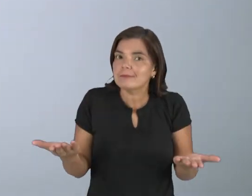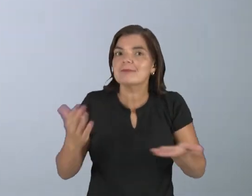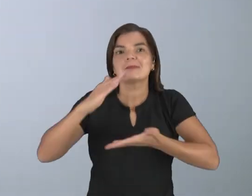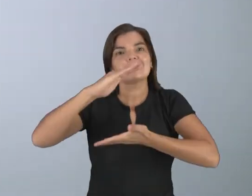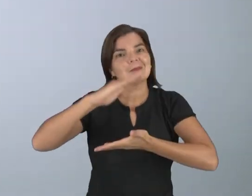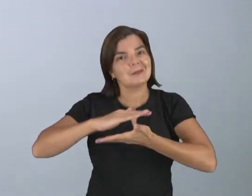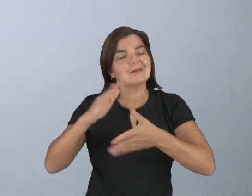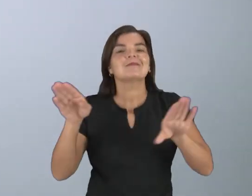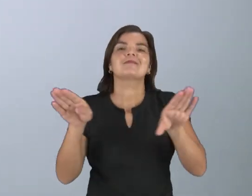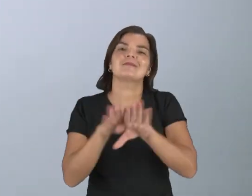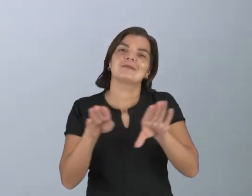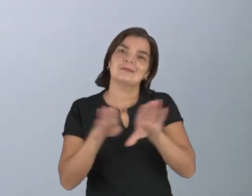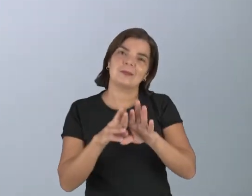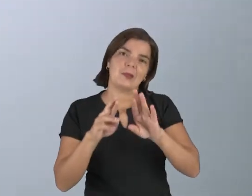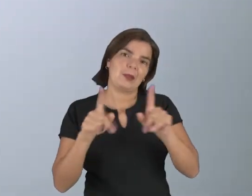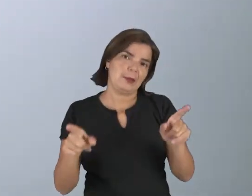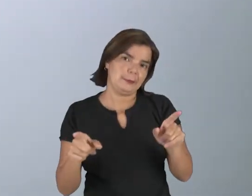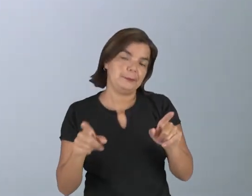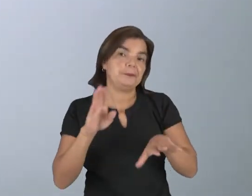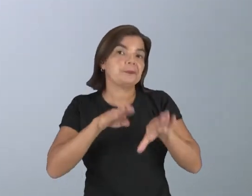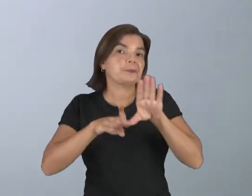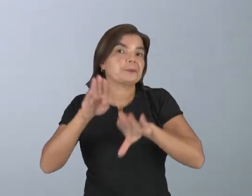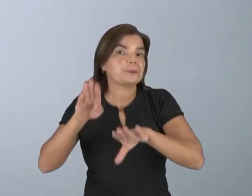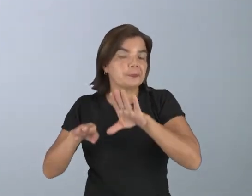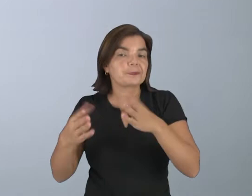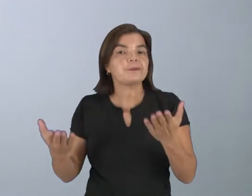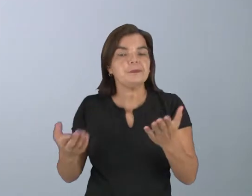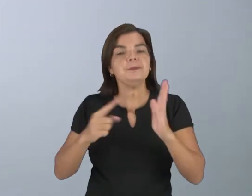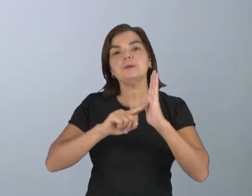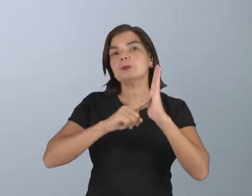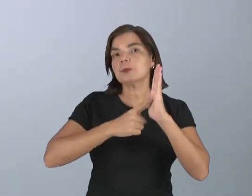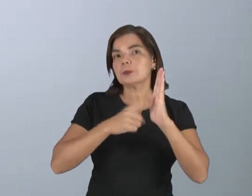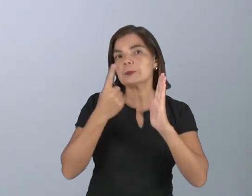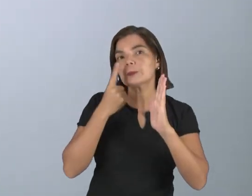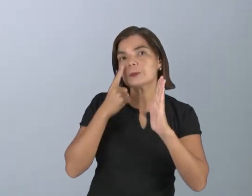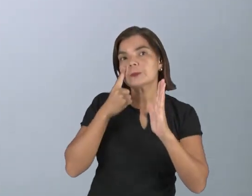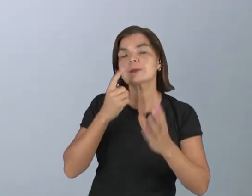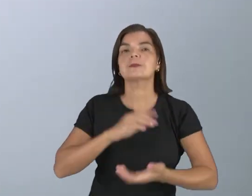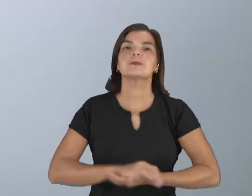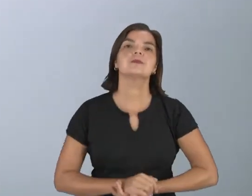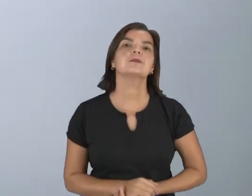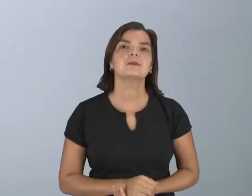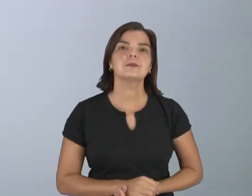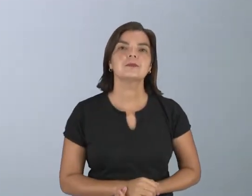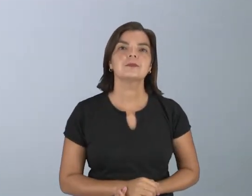a pressão também vai ser diferente dependendo ali do ponto que você verifica.